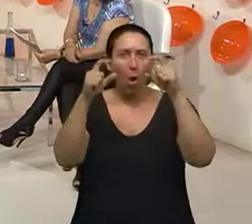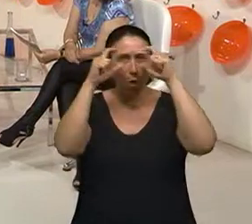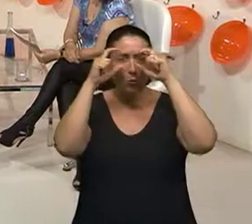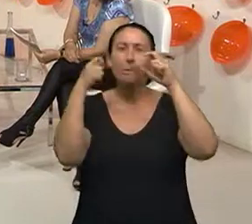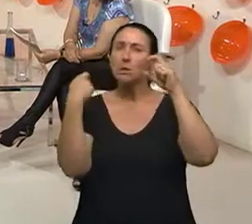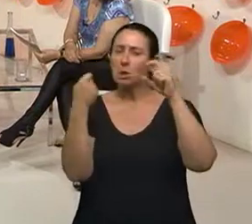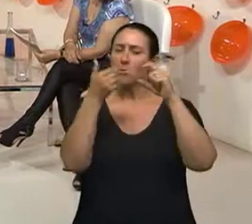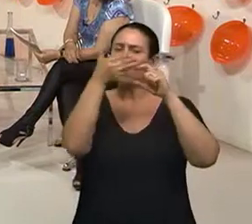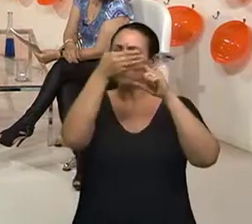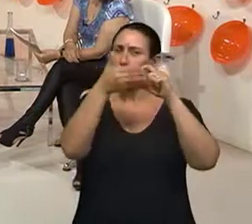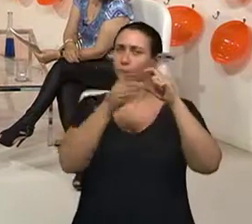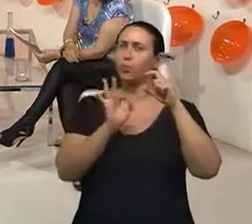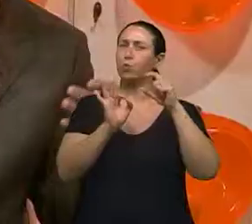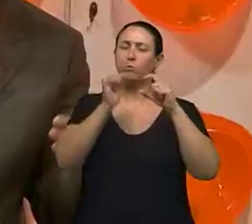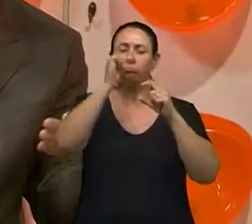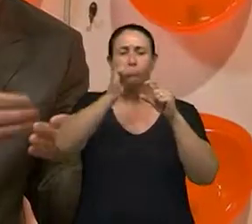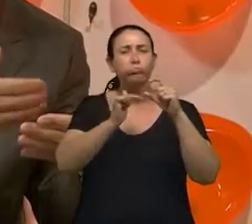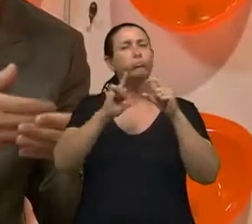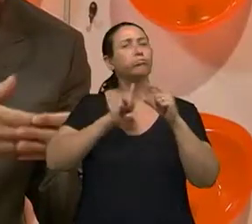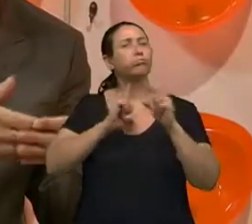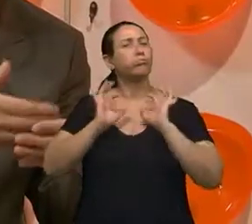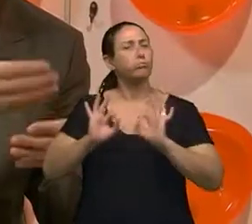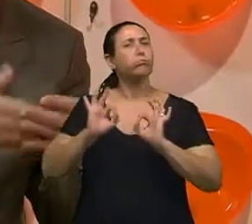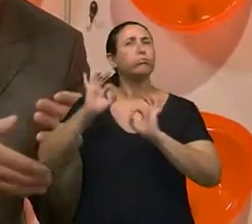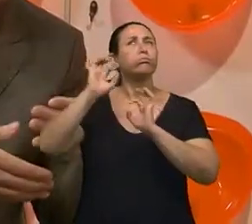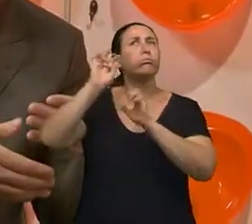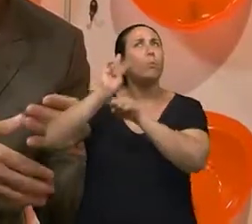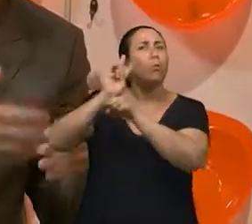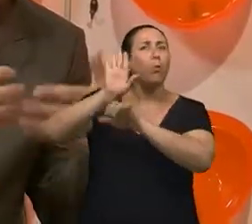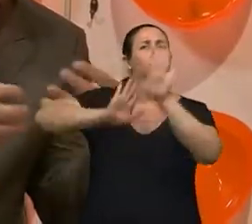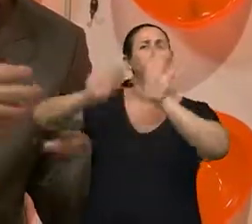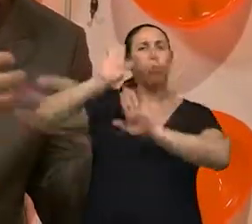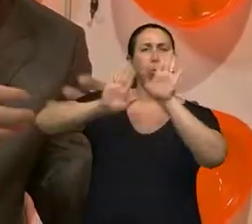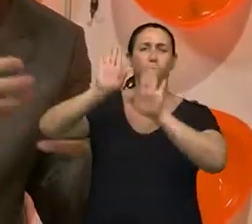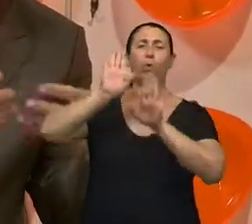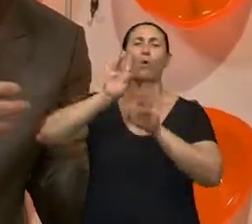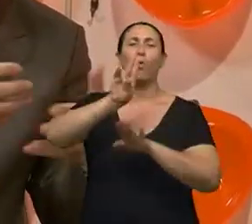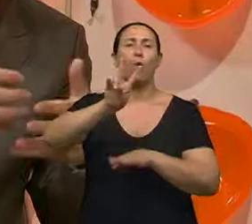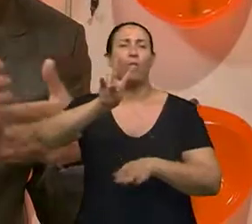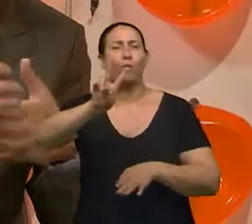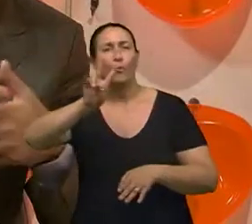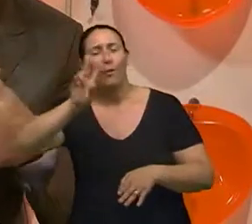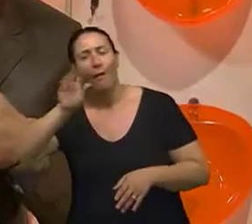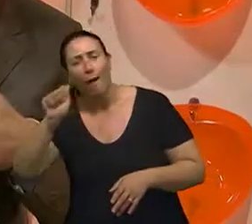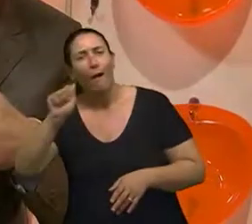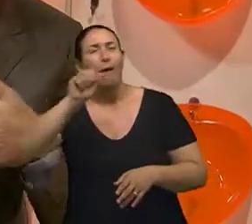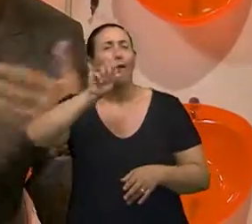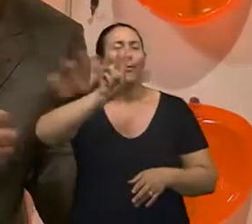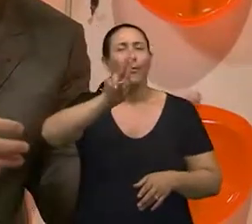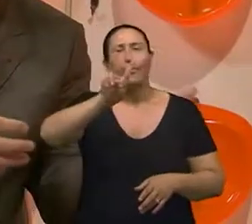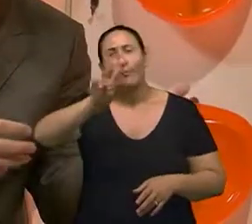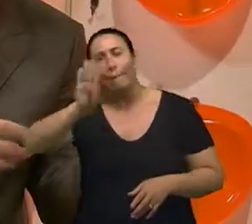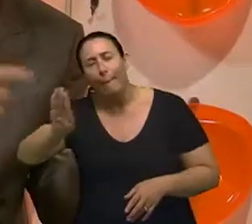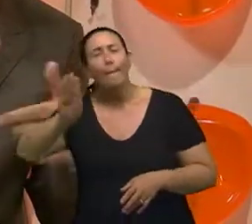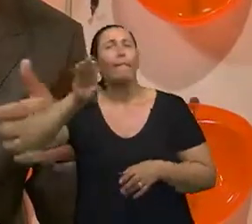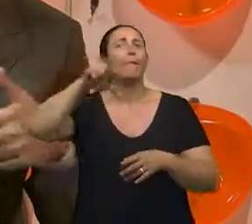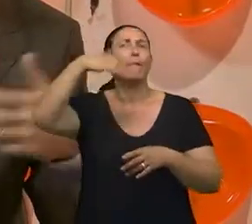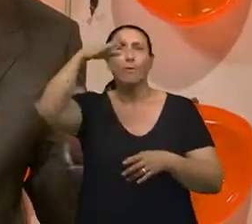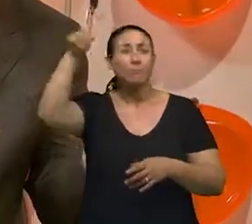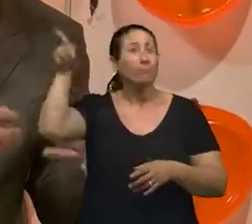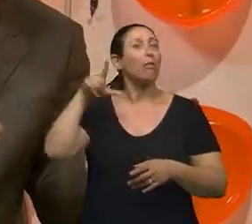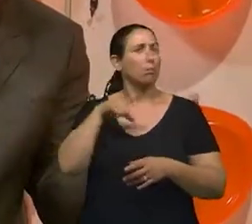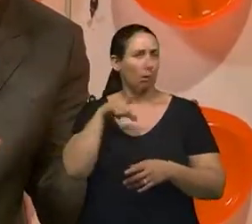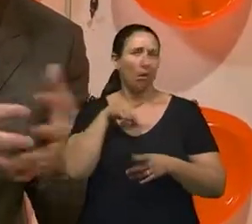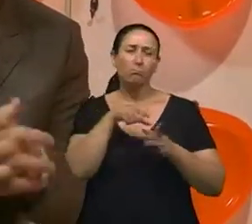óculos certificados pela Vigilância, que tem, de fato, essa proteção. Esses óculos de camelô, tu tem mais dificuldade em ter certeza se vai